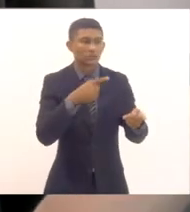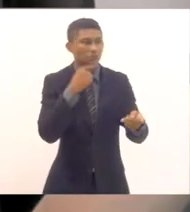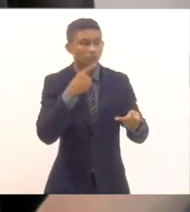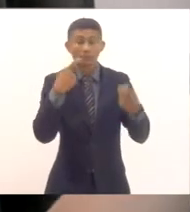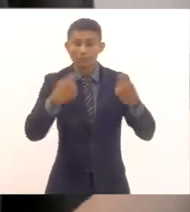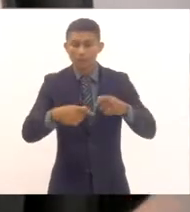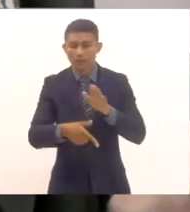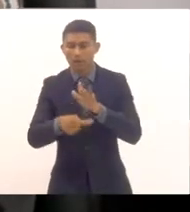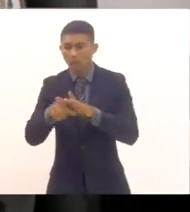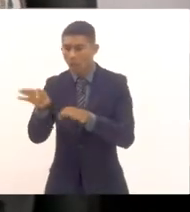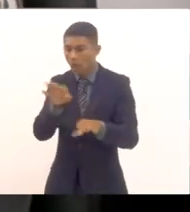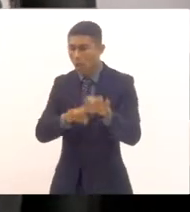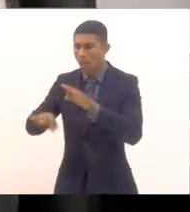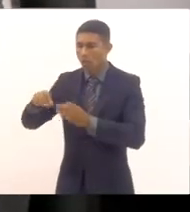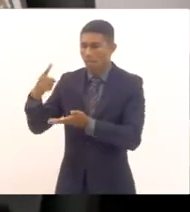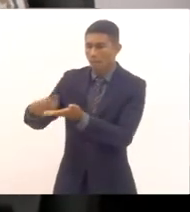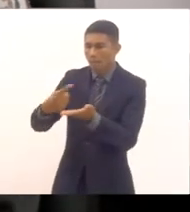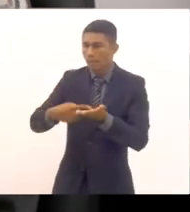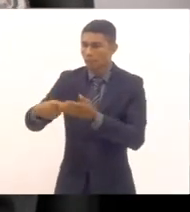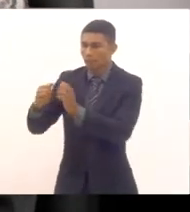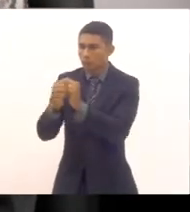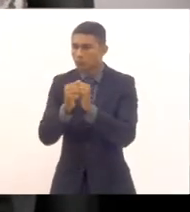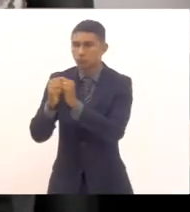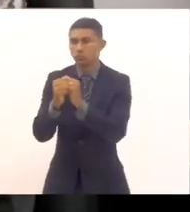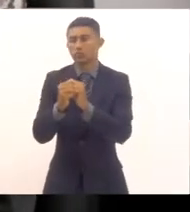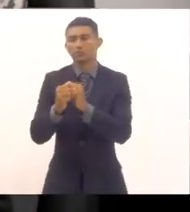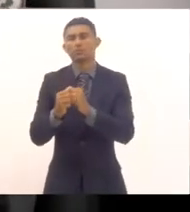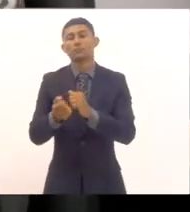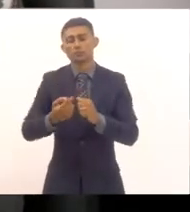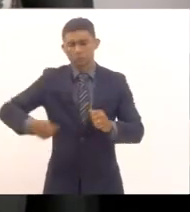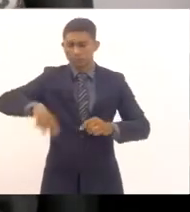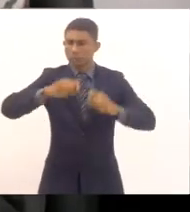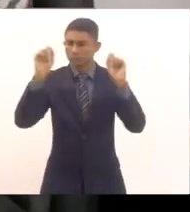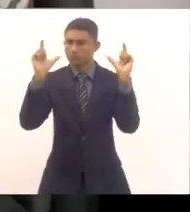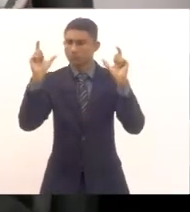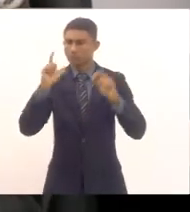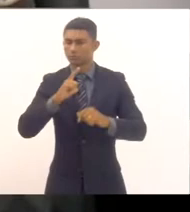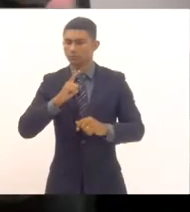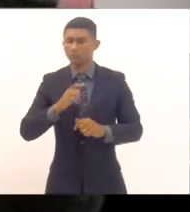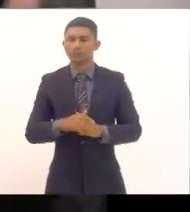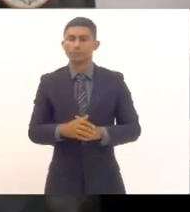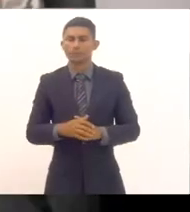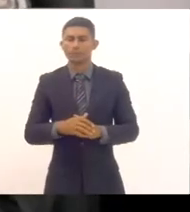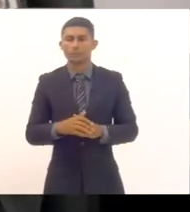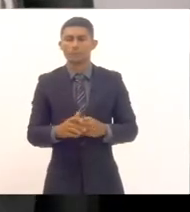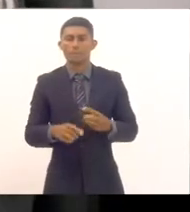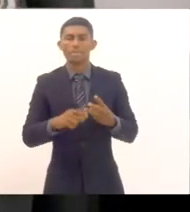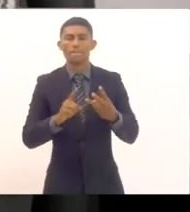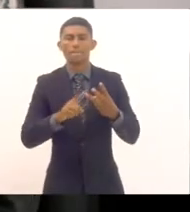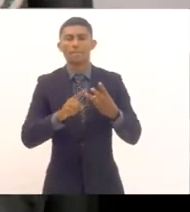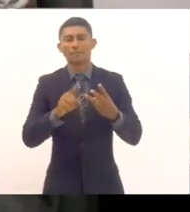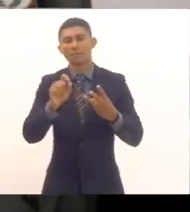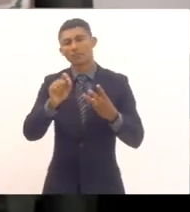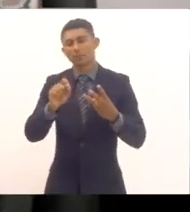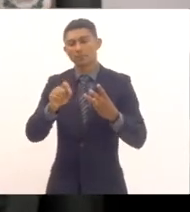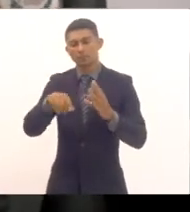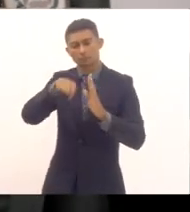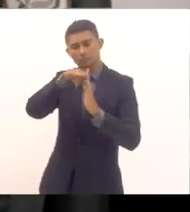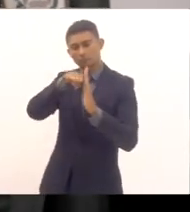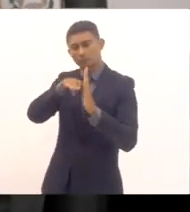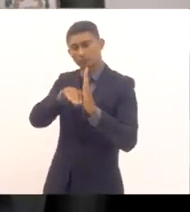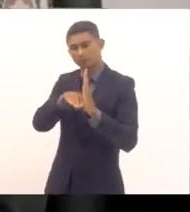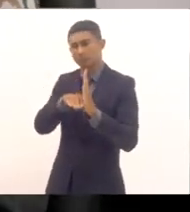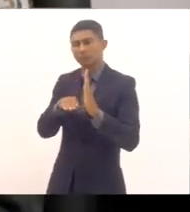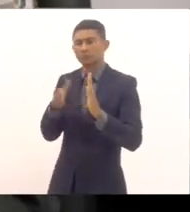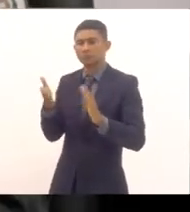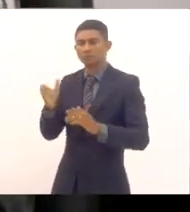Só para deixar bem claro que que a gente está tendo relação isso com ela Sua Força Tarefa eu vou deixar fala aqui para o Doutor Luiz Henrique a gente estava